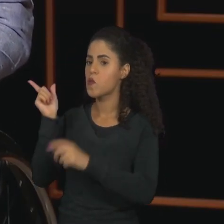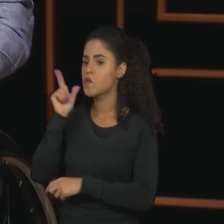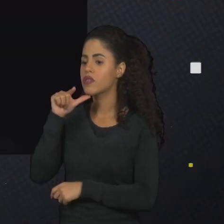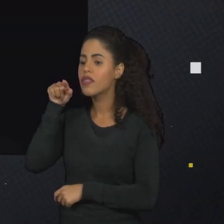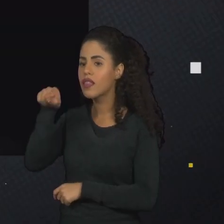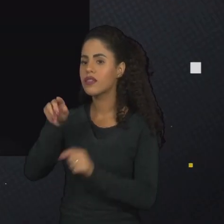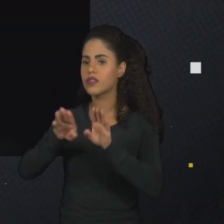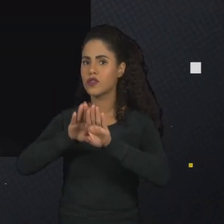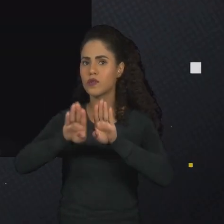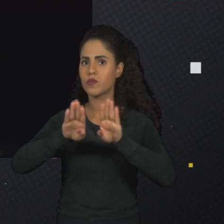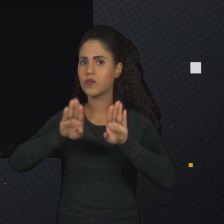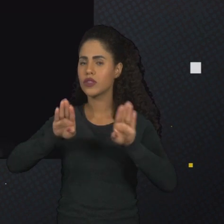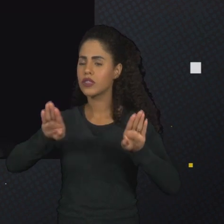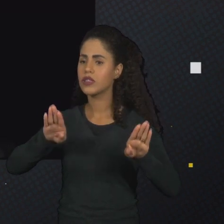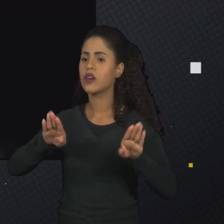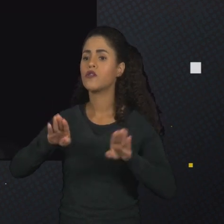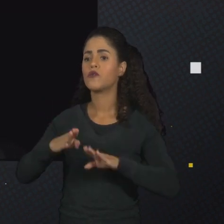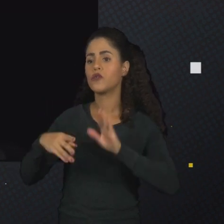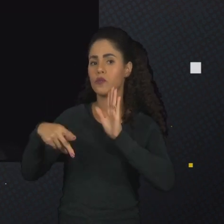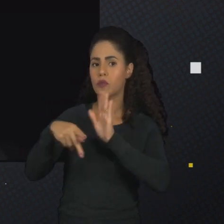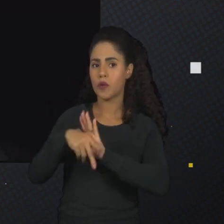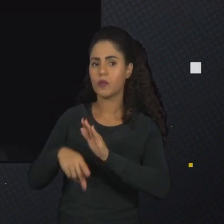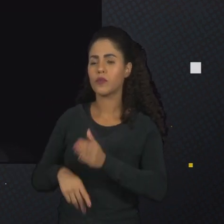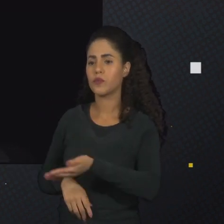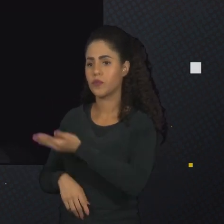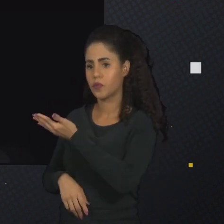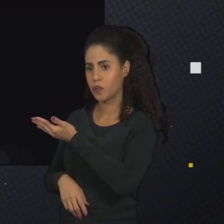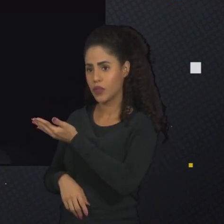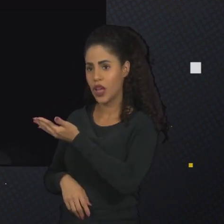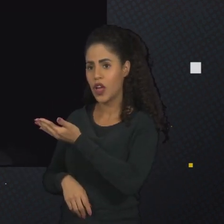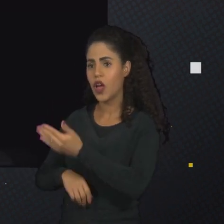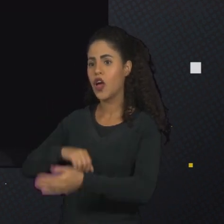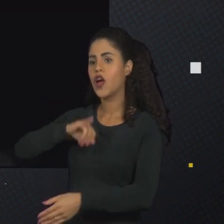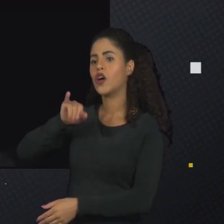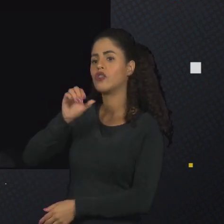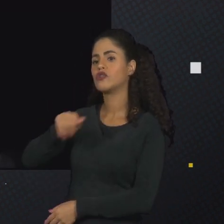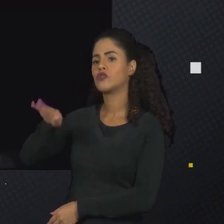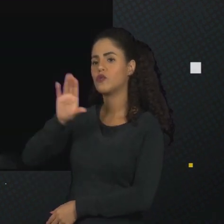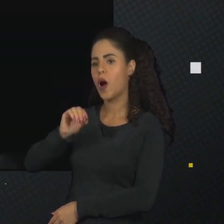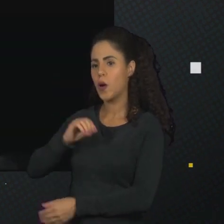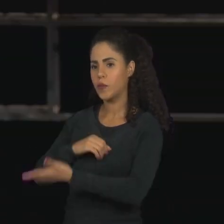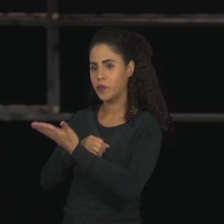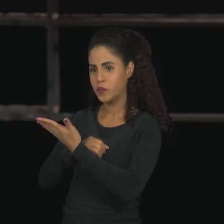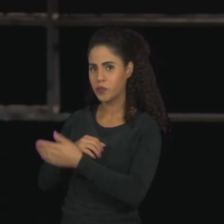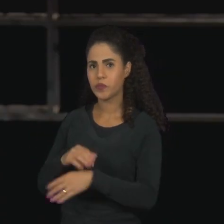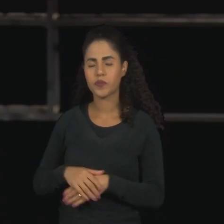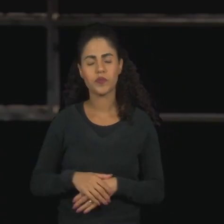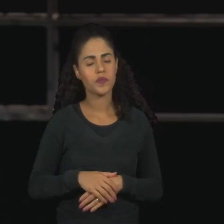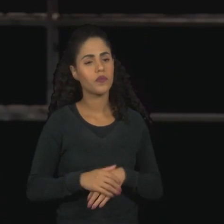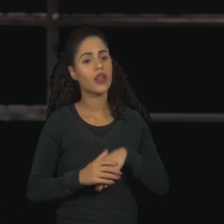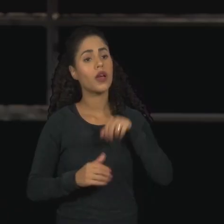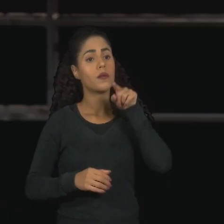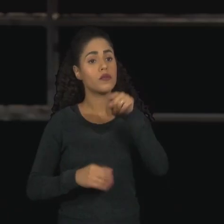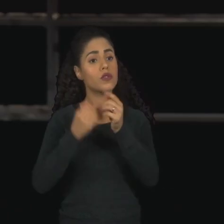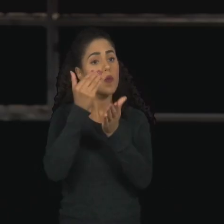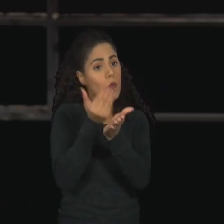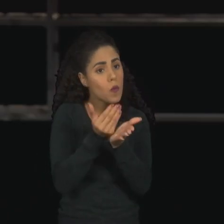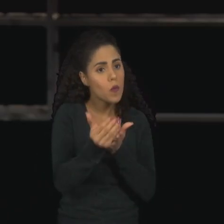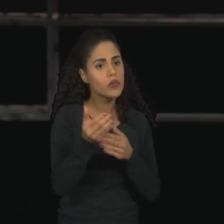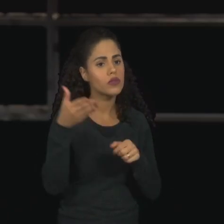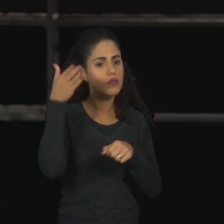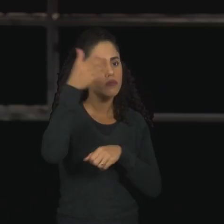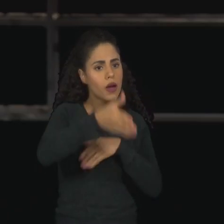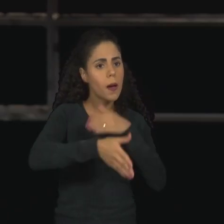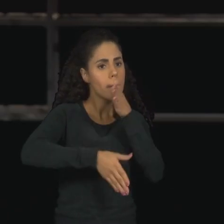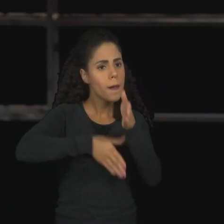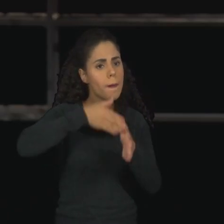exposição foi para o João do Vale, tinha feito Carcará. O fato é que você começou a frequentar os ateliês